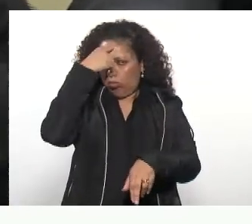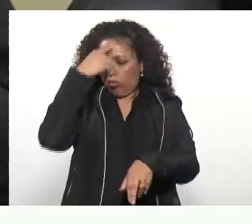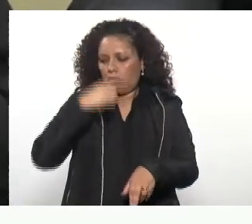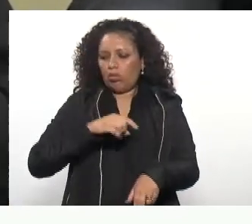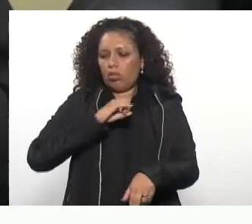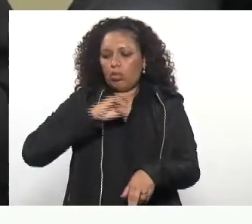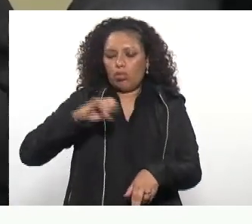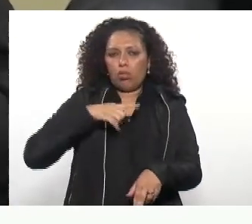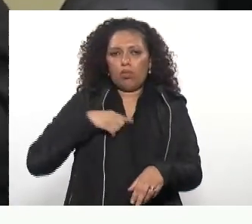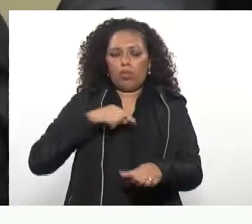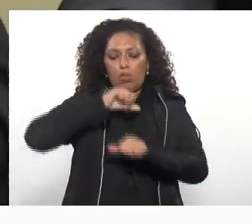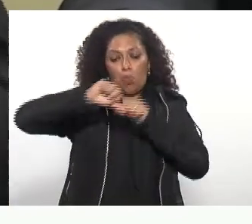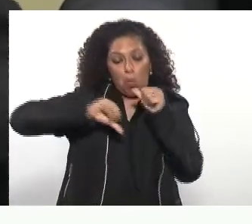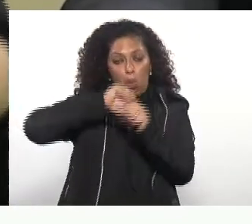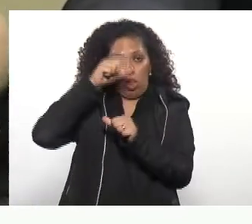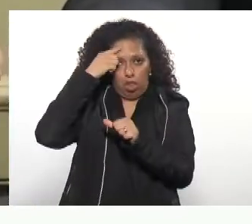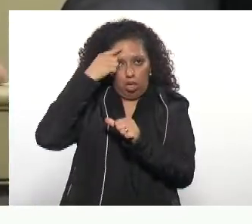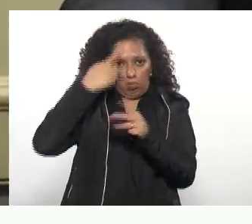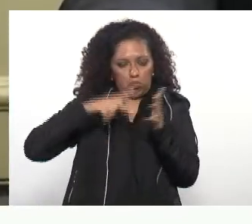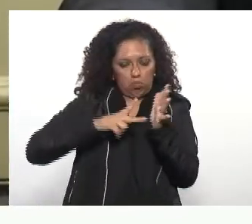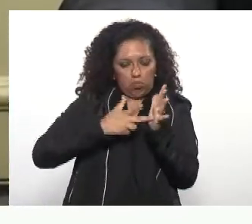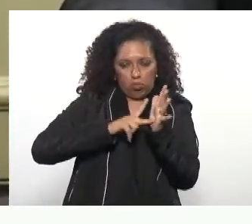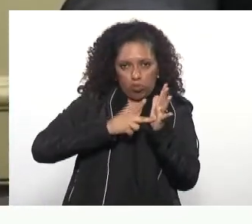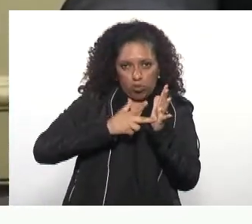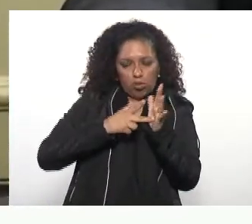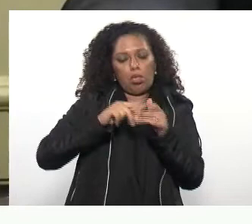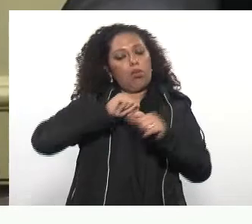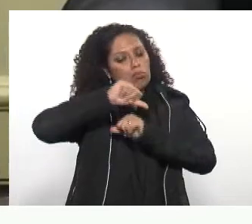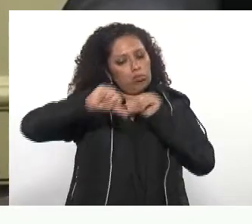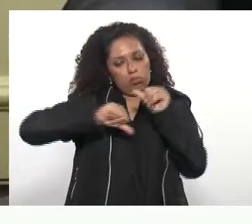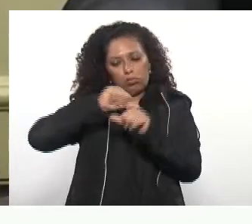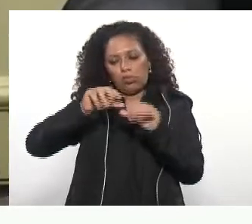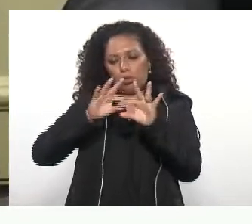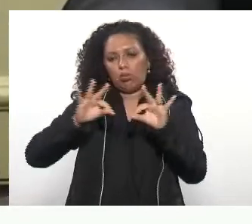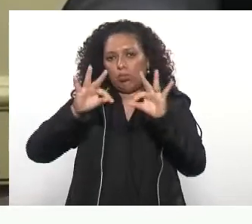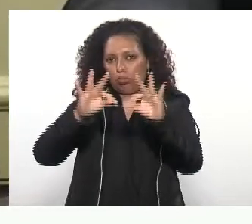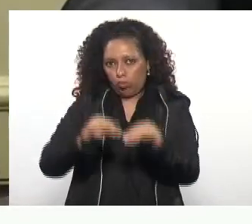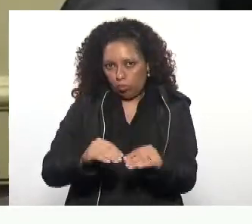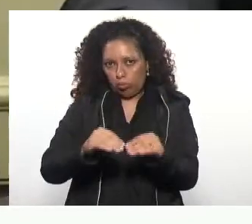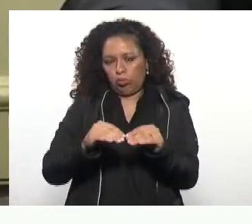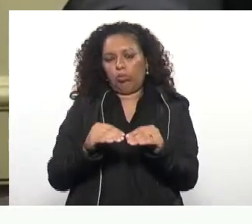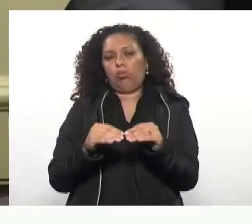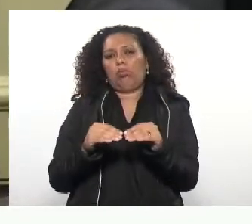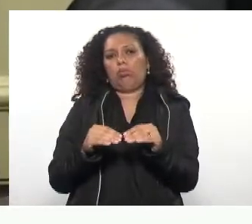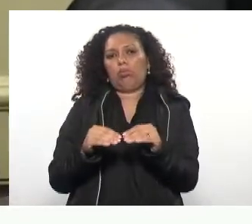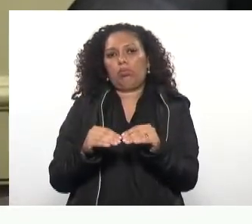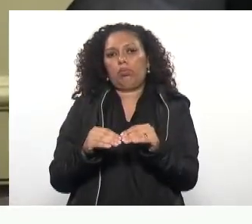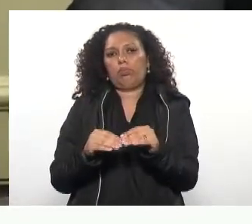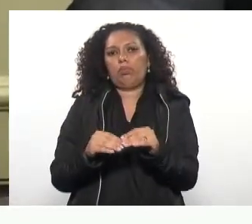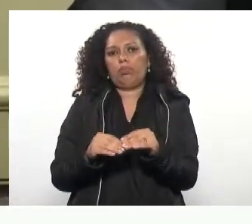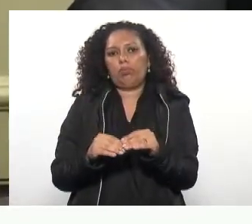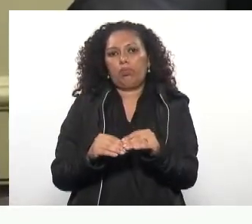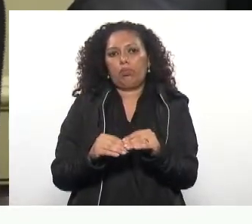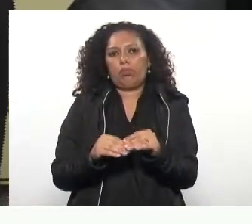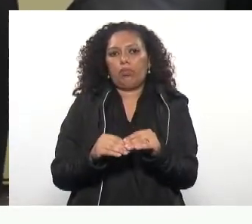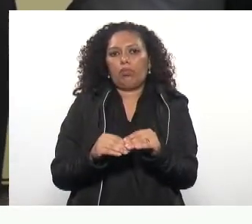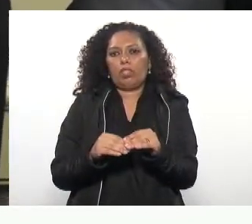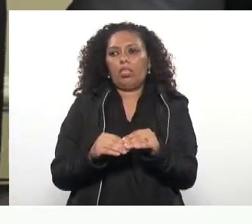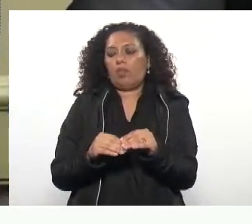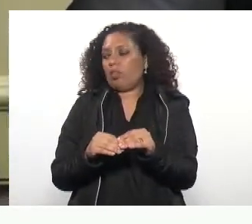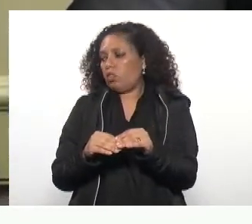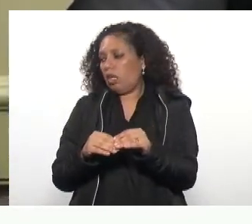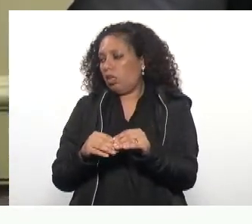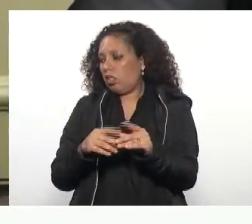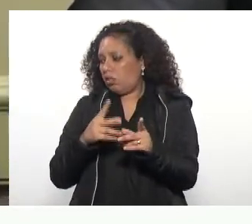altera, recoloca, vai alterar todo o funcionamento daquele relógio. E assim é com a